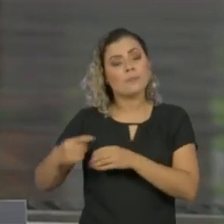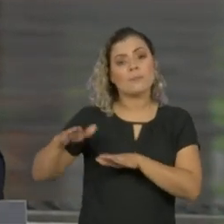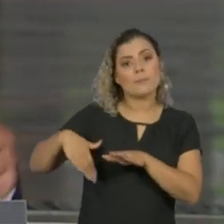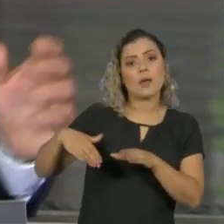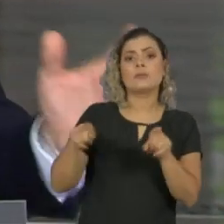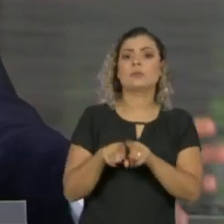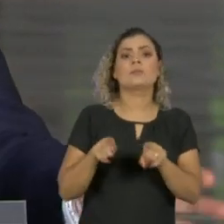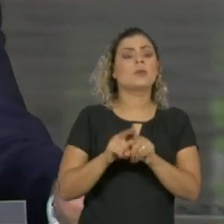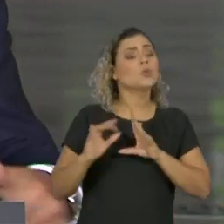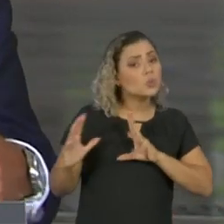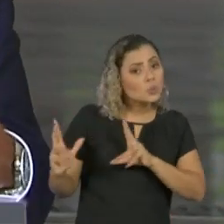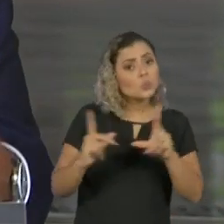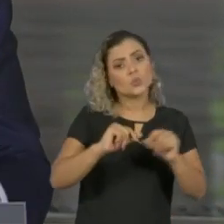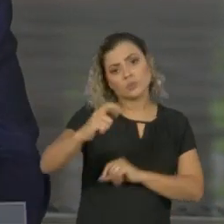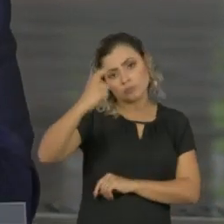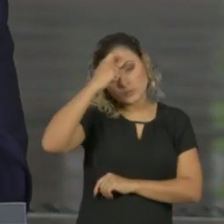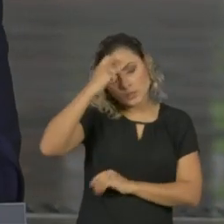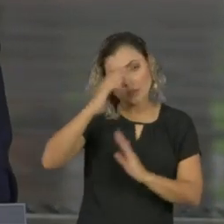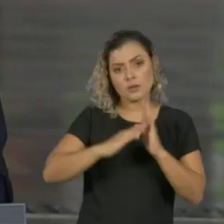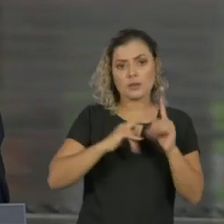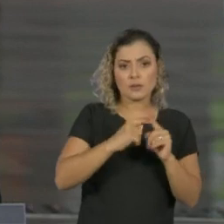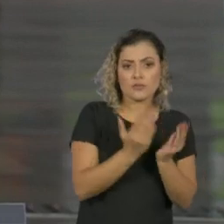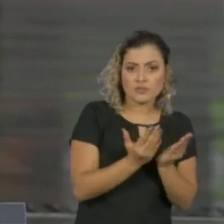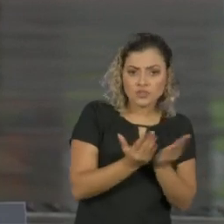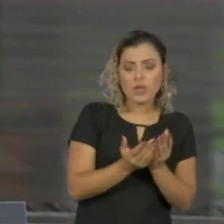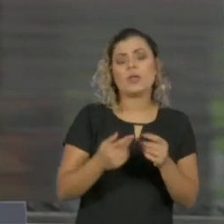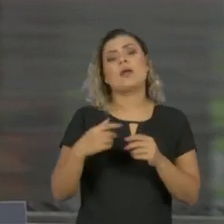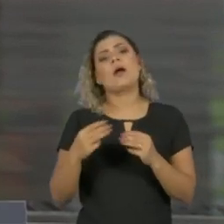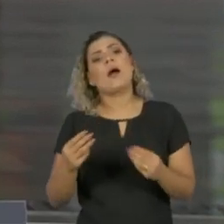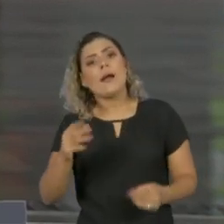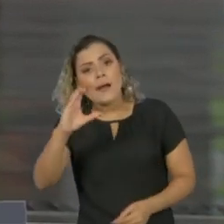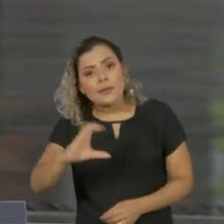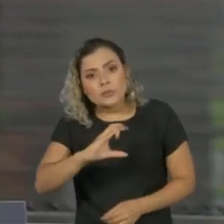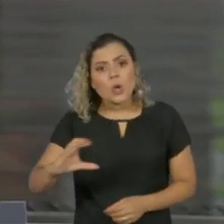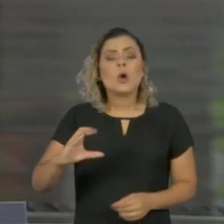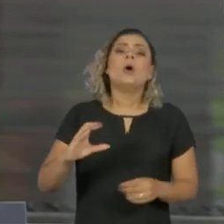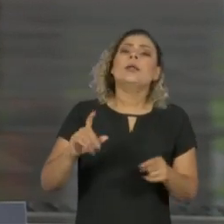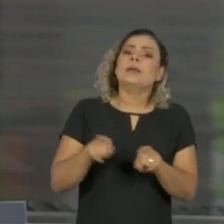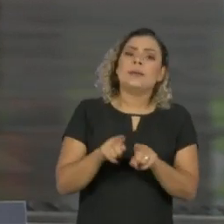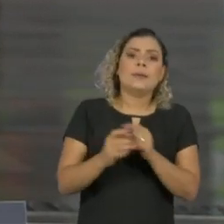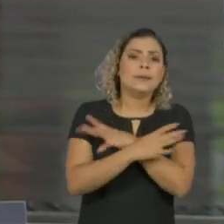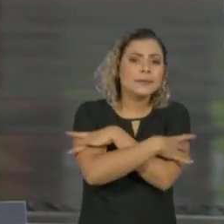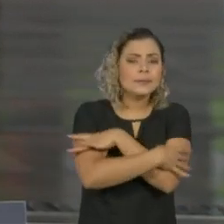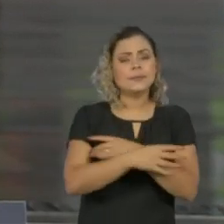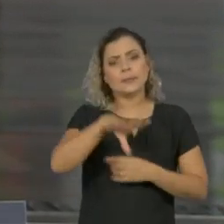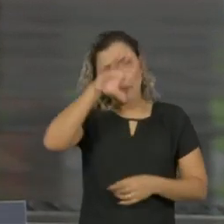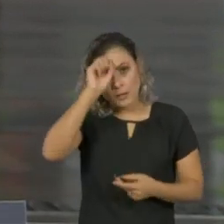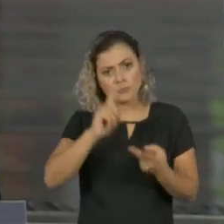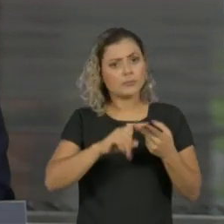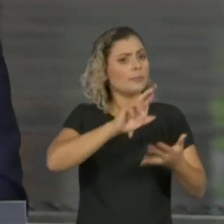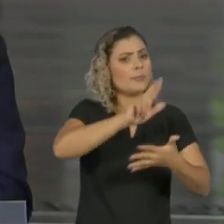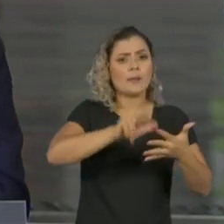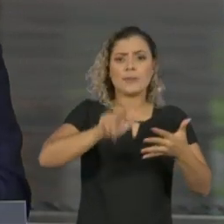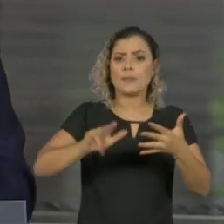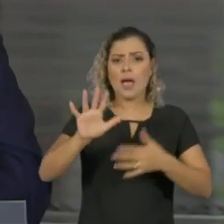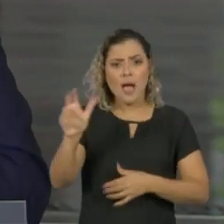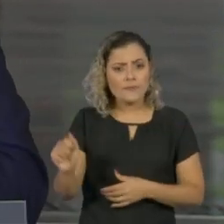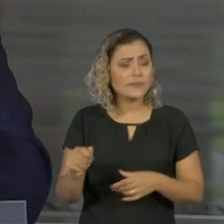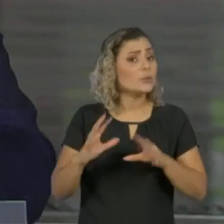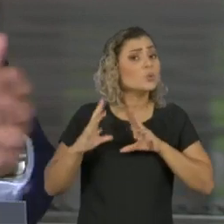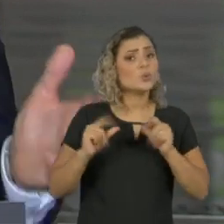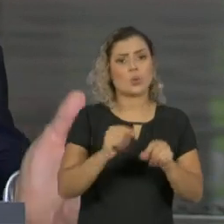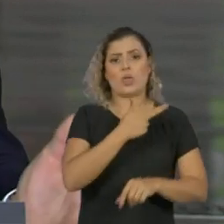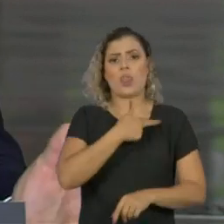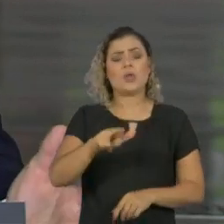essa consciência, sejam as igrejas evangélicas, igrejas católicas, ortodoxas, anglicanas, as igrejas de matrizes